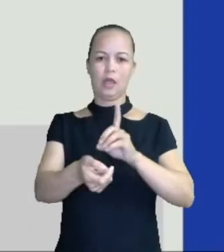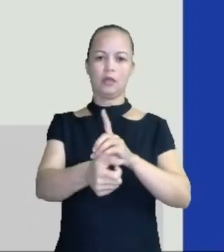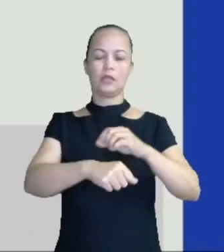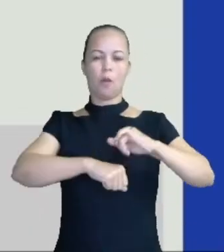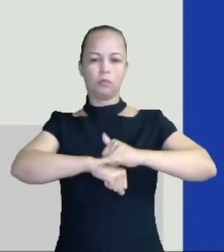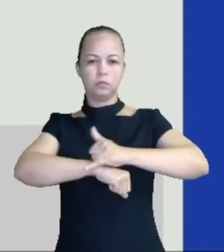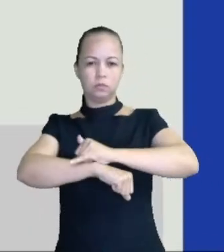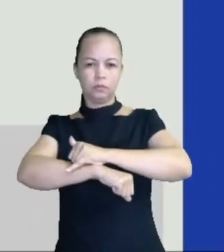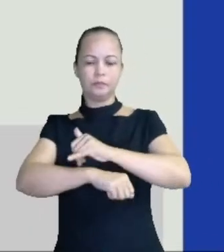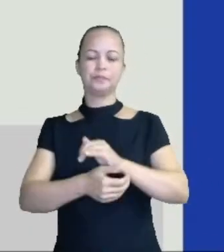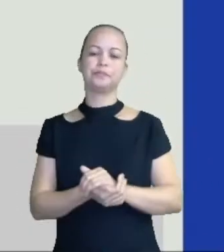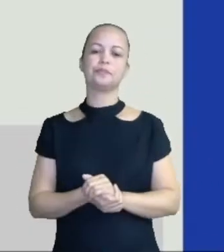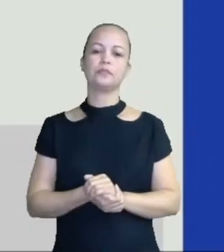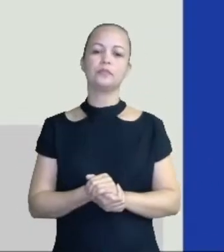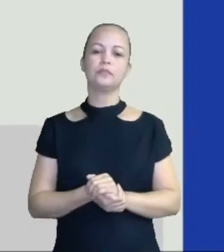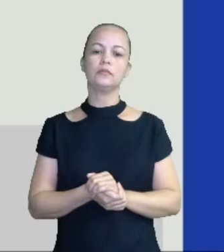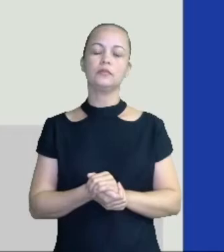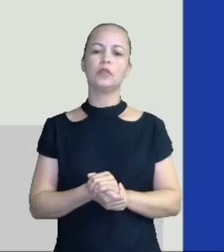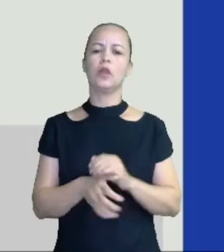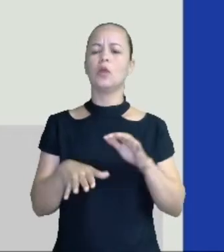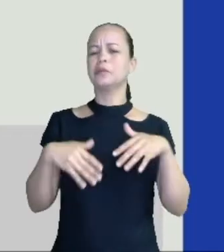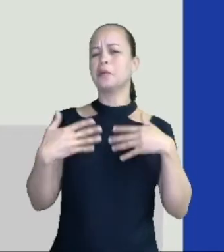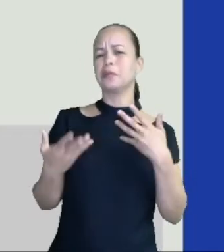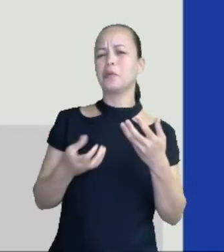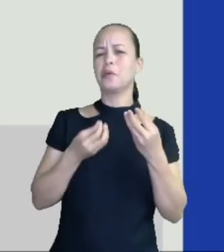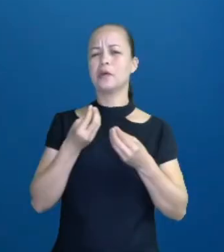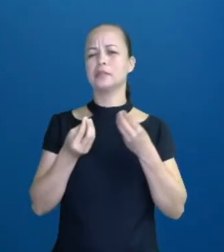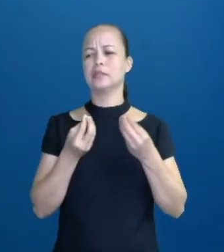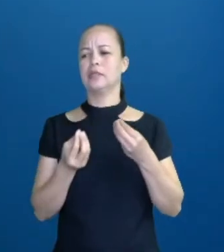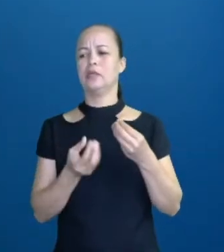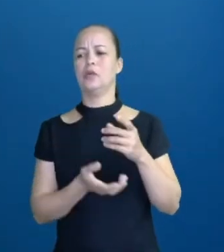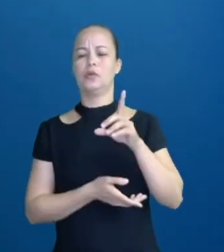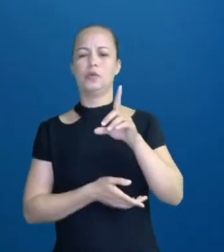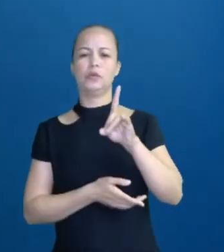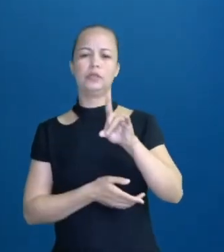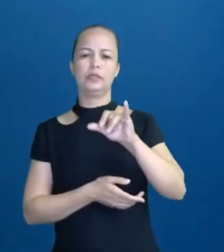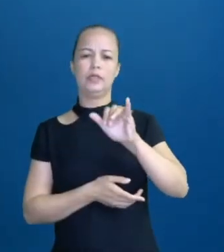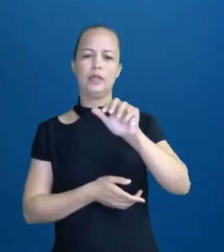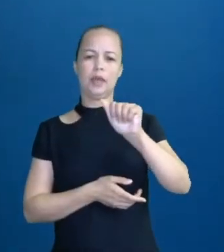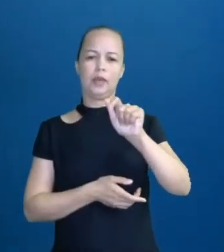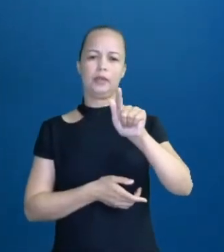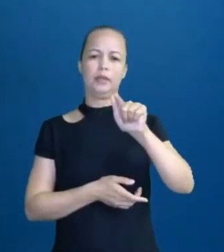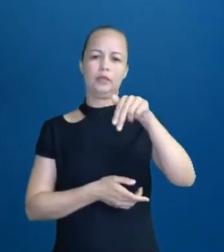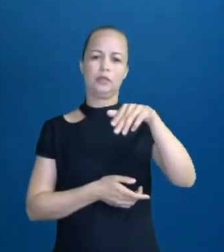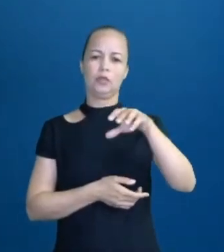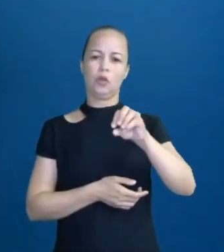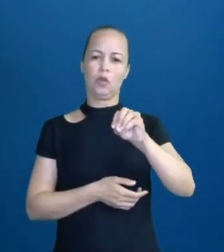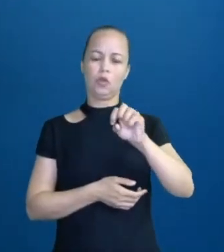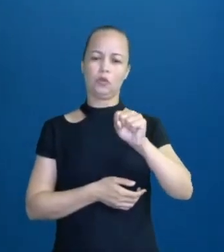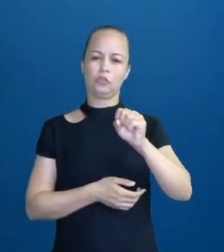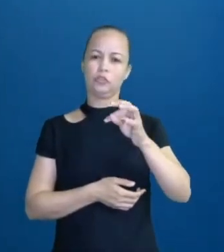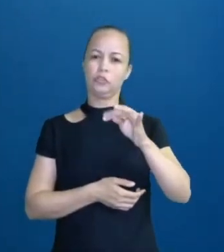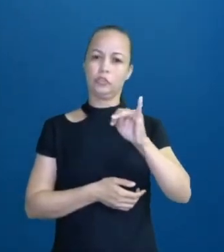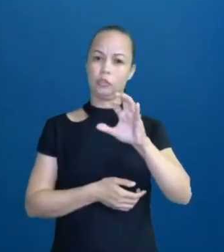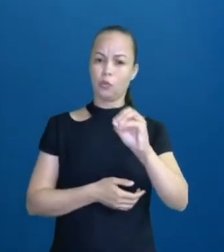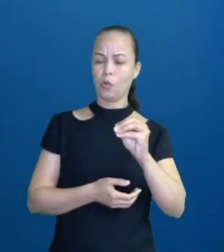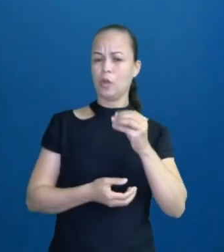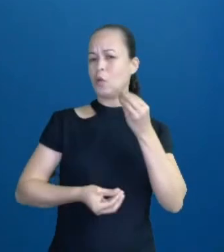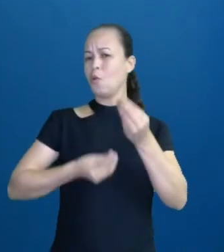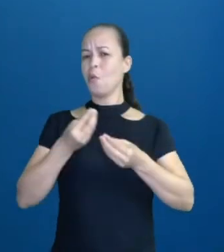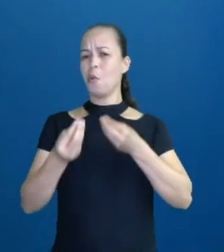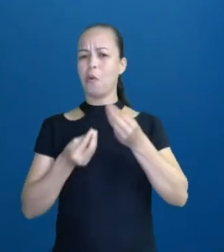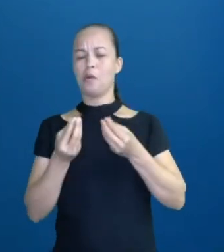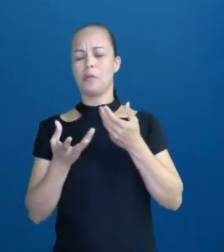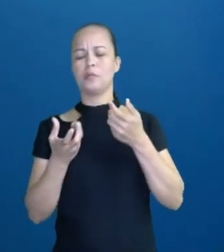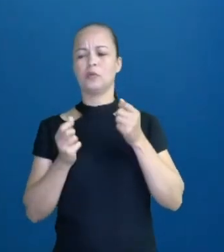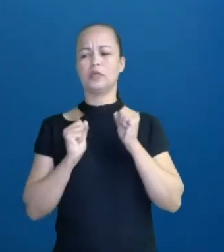seria o diagnóstico, né? Como é que a gente consegue detectar que a gente está acima do peso e a gente precisa